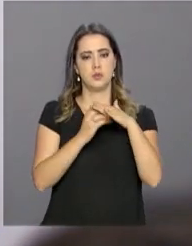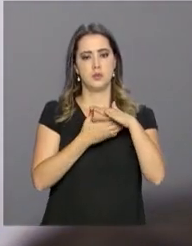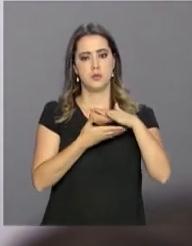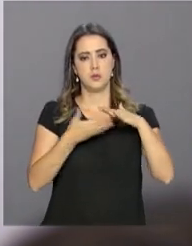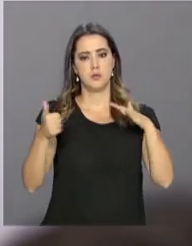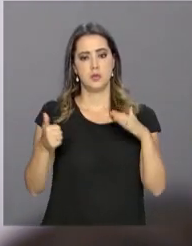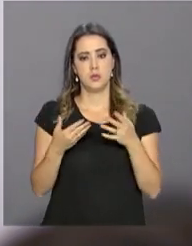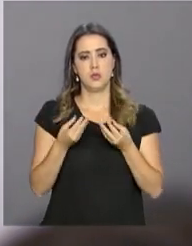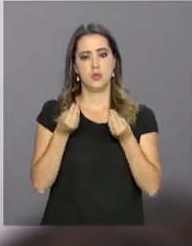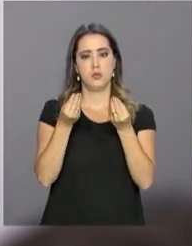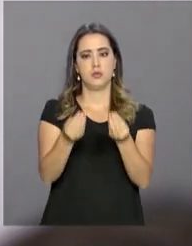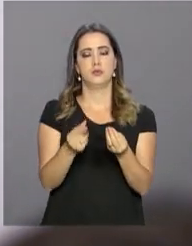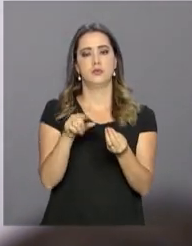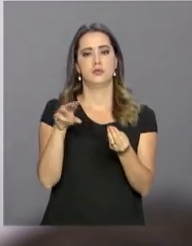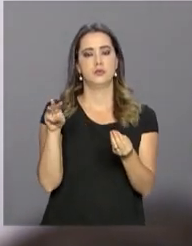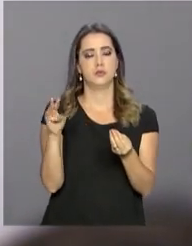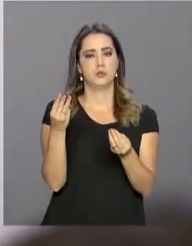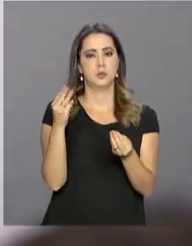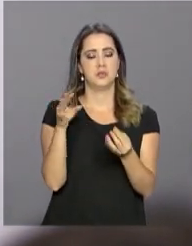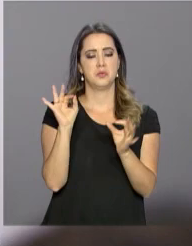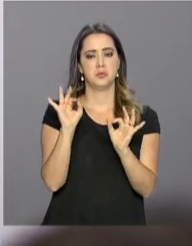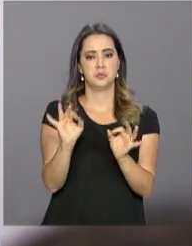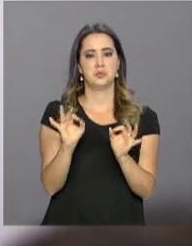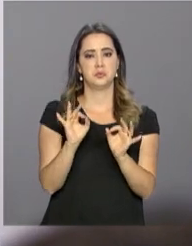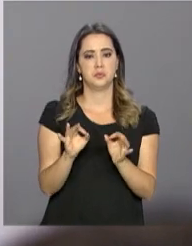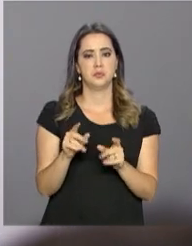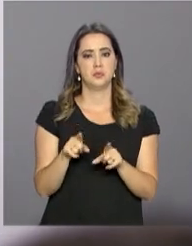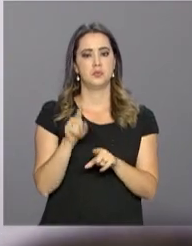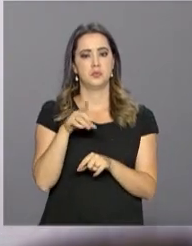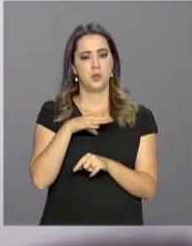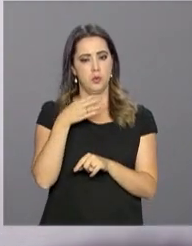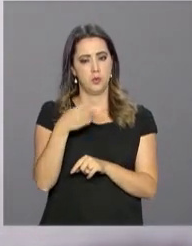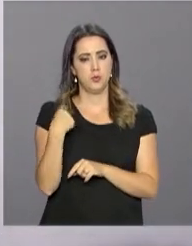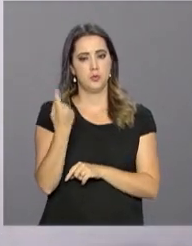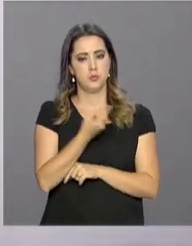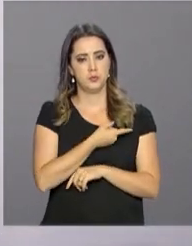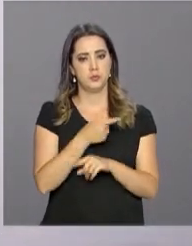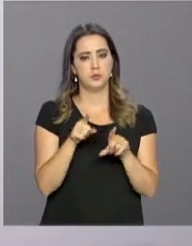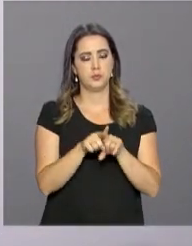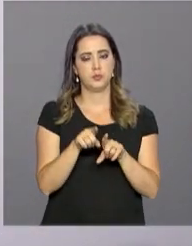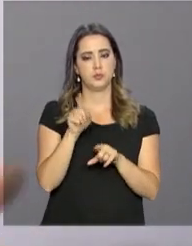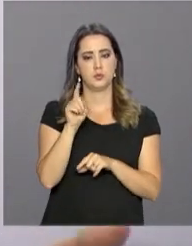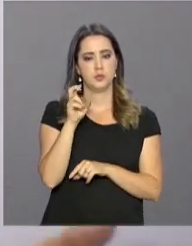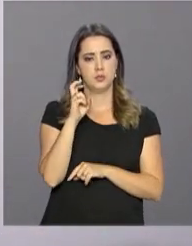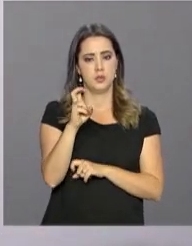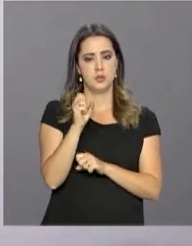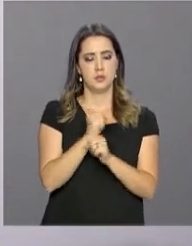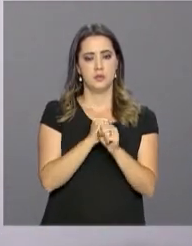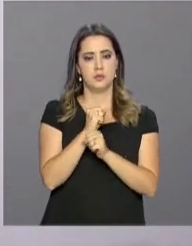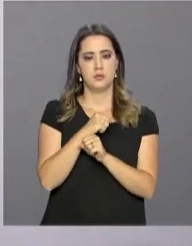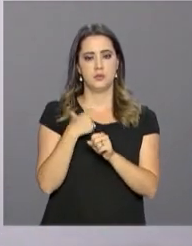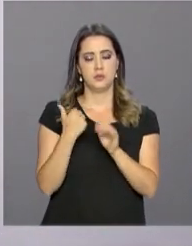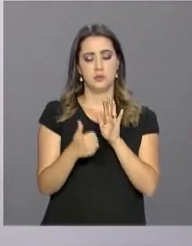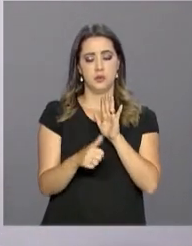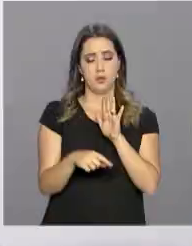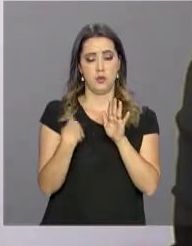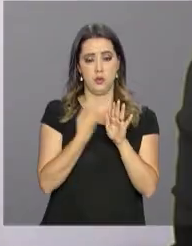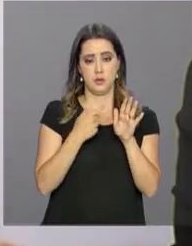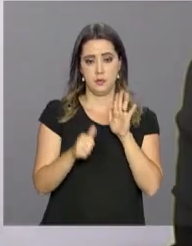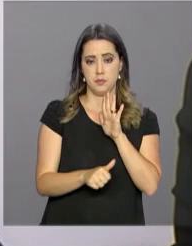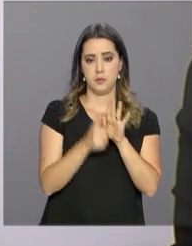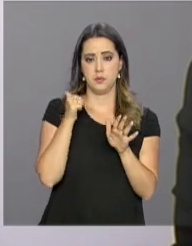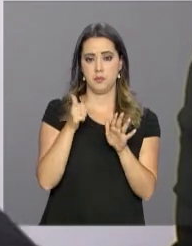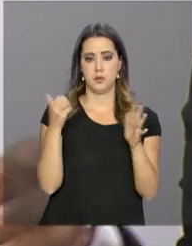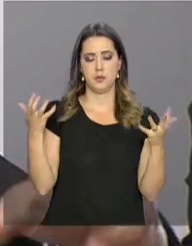entregar qualidade, uma das melhores qualidades do Brasil. Isso é motivo de orgulho. Já por 5 anos estamos entre a primeira no ranking da qualidade.